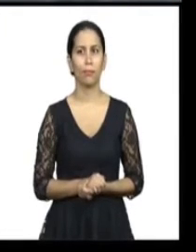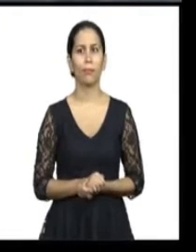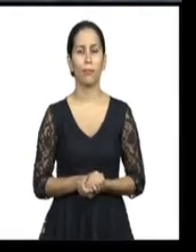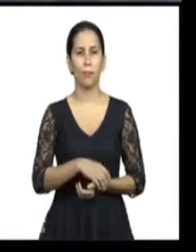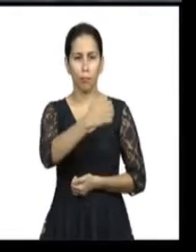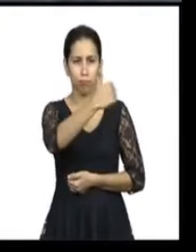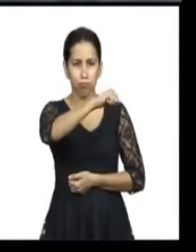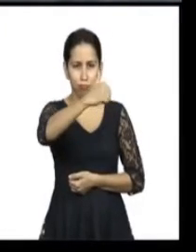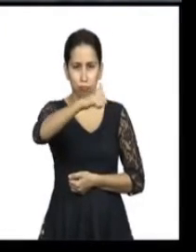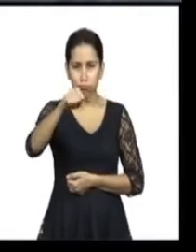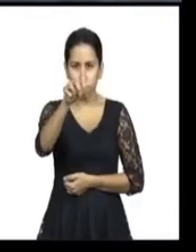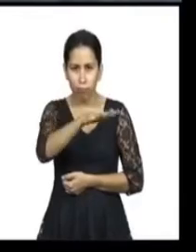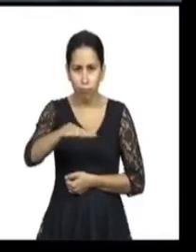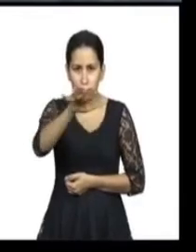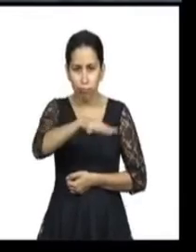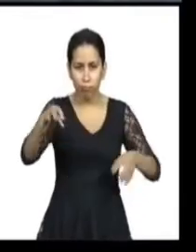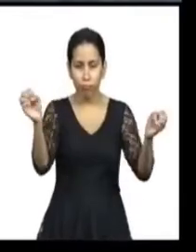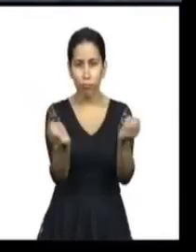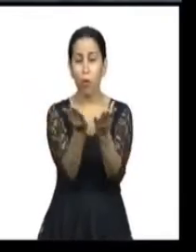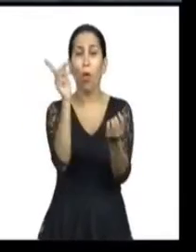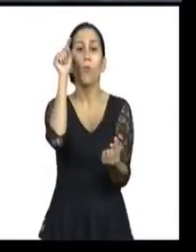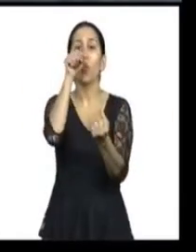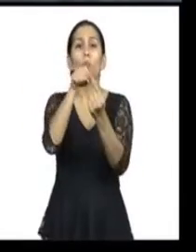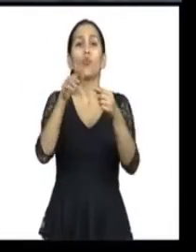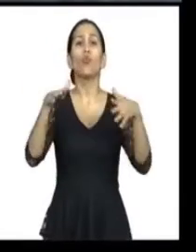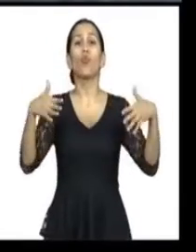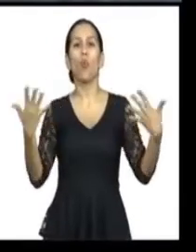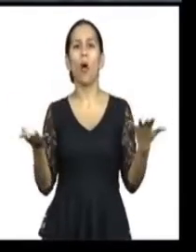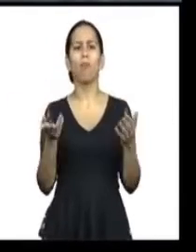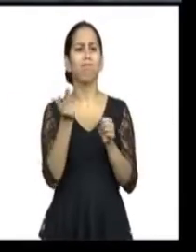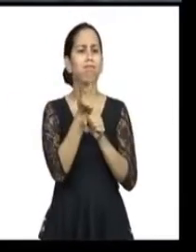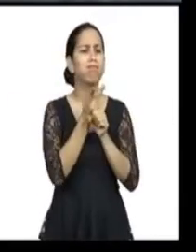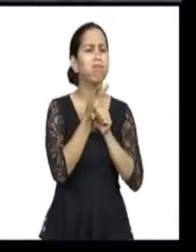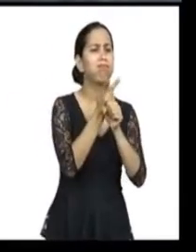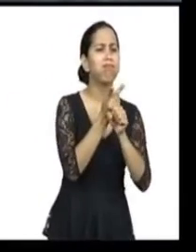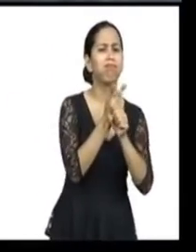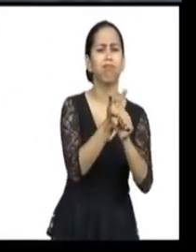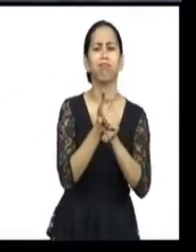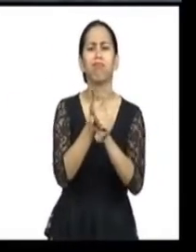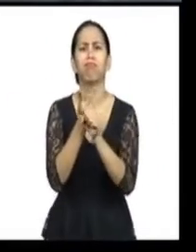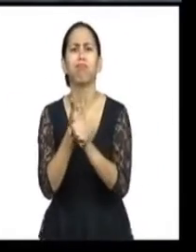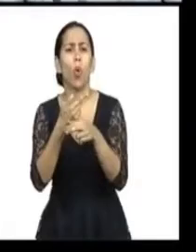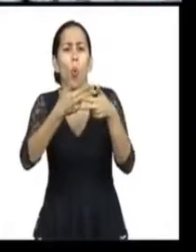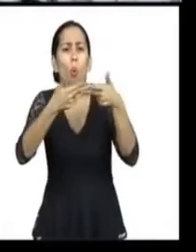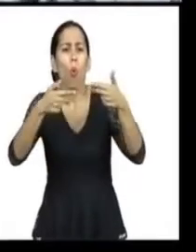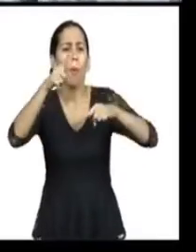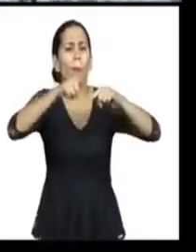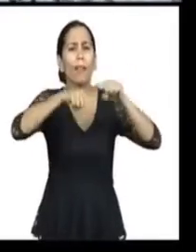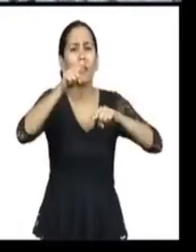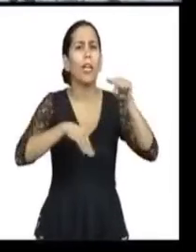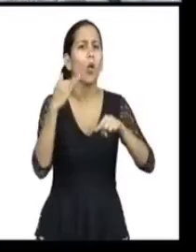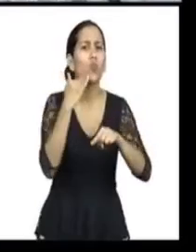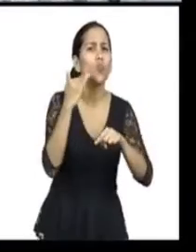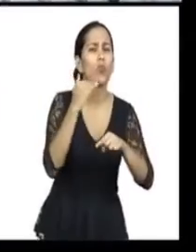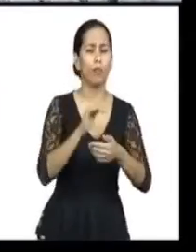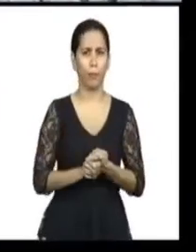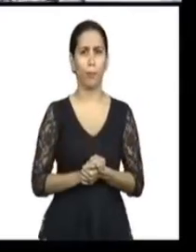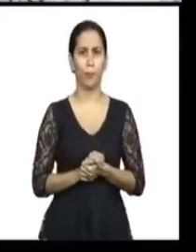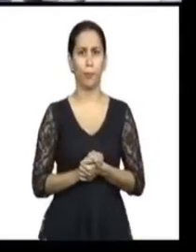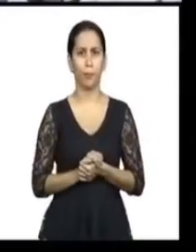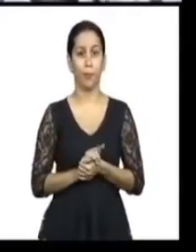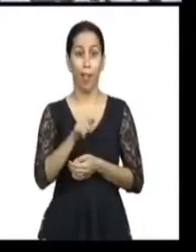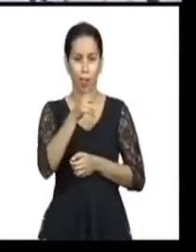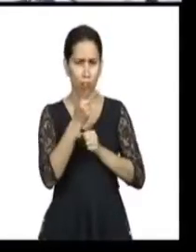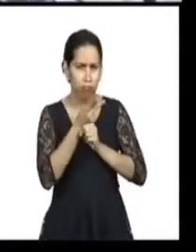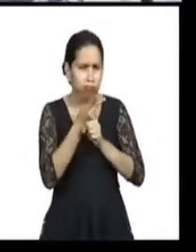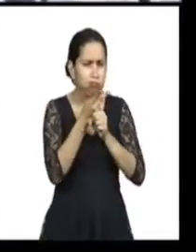A inspeção da área detonada visa procurar por explosivos e detonadores que falharam. Essa busca é orientada